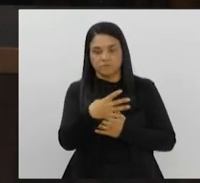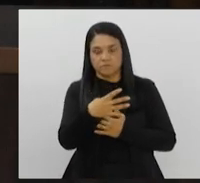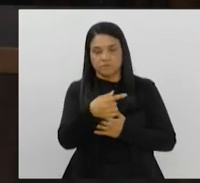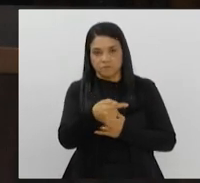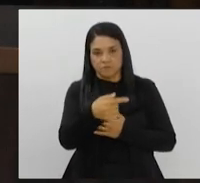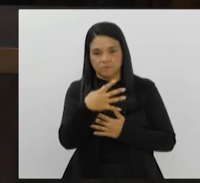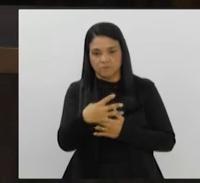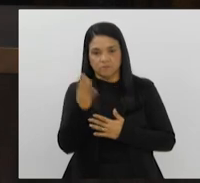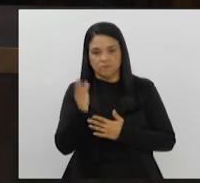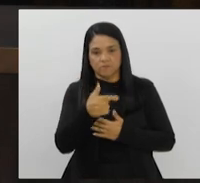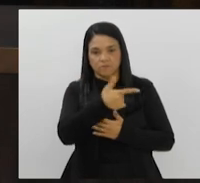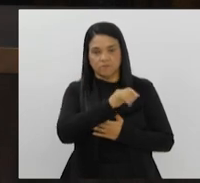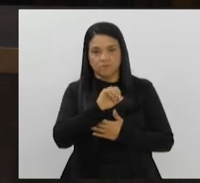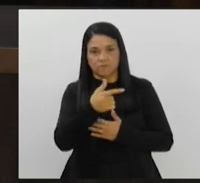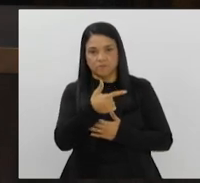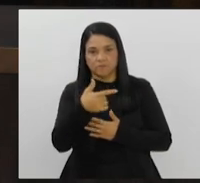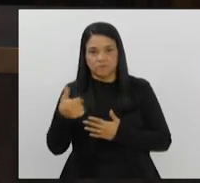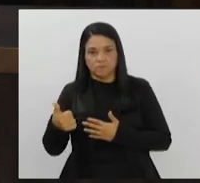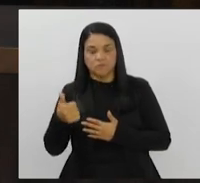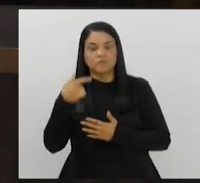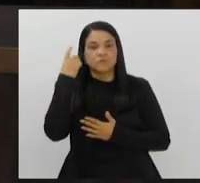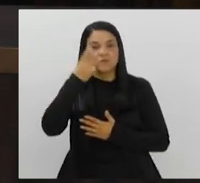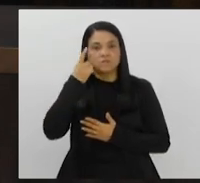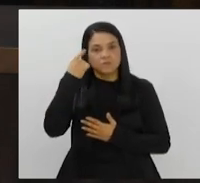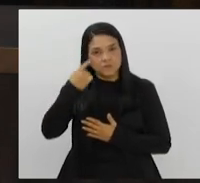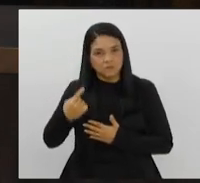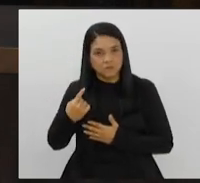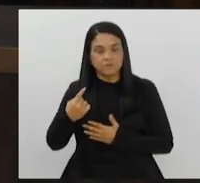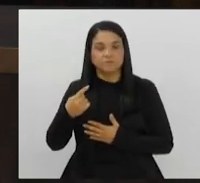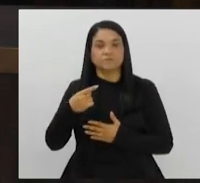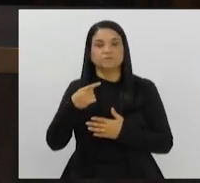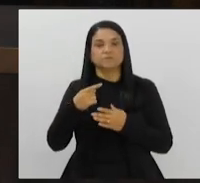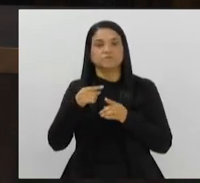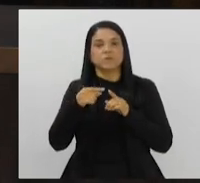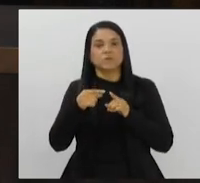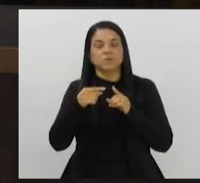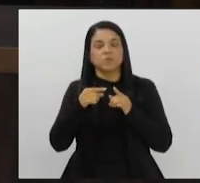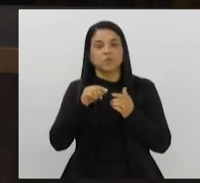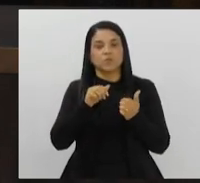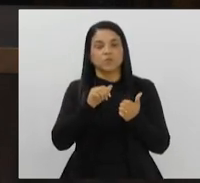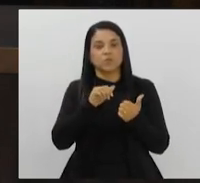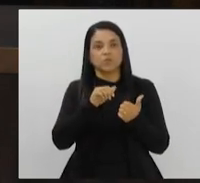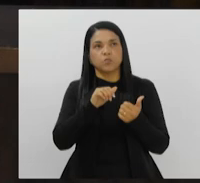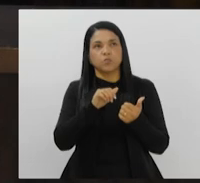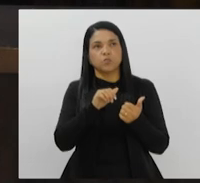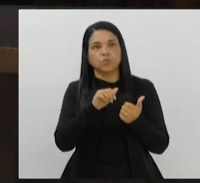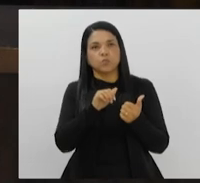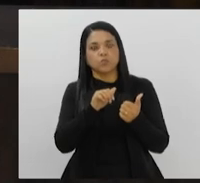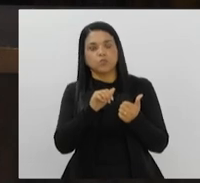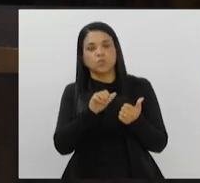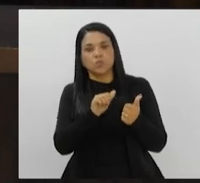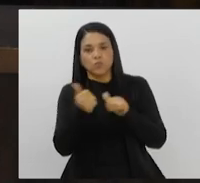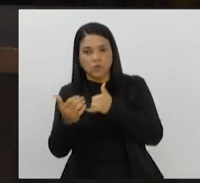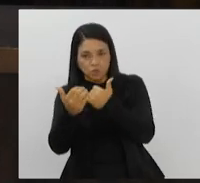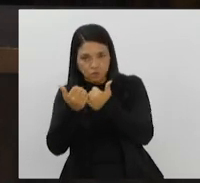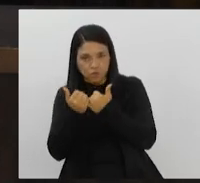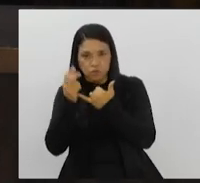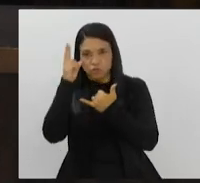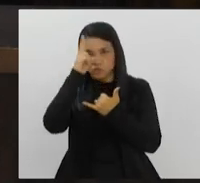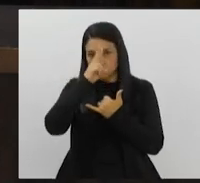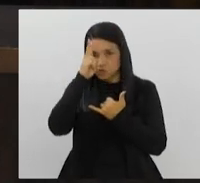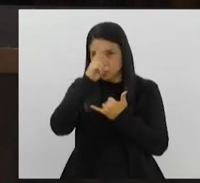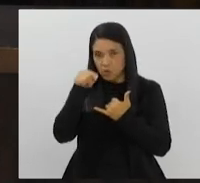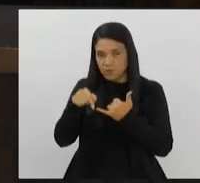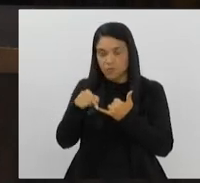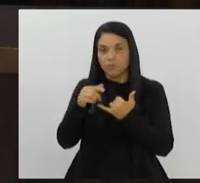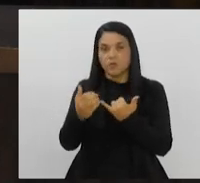4274/2021, de autoria da deputada Dani Monteiro, que determina o tombamento por interesses histórico e cultural do